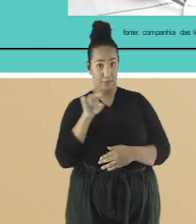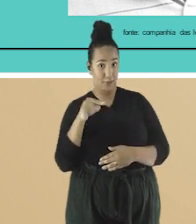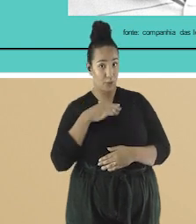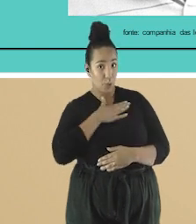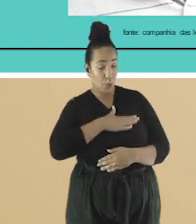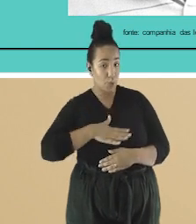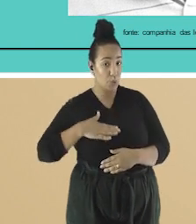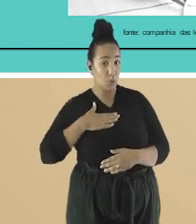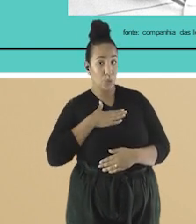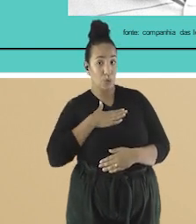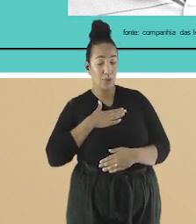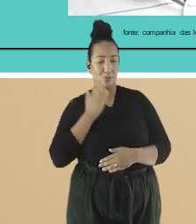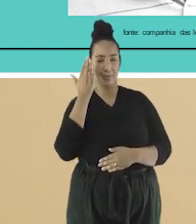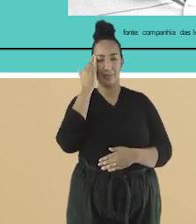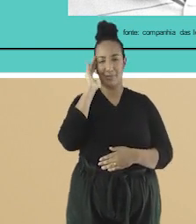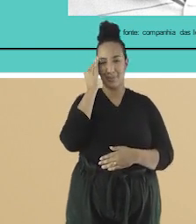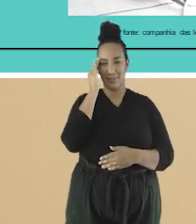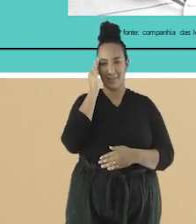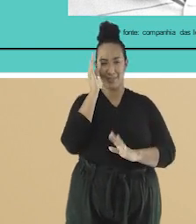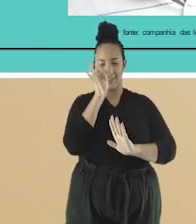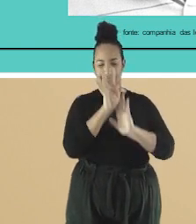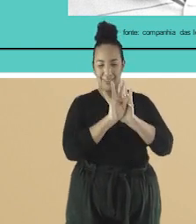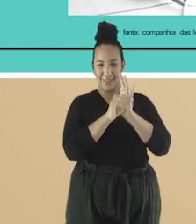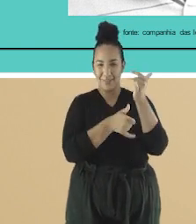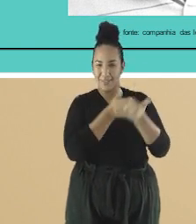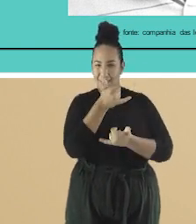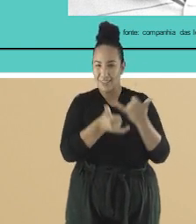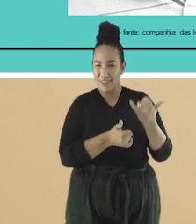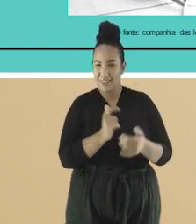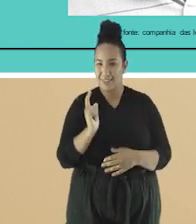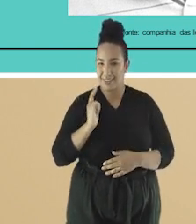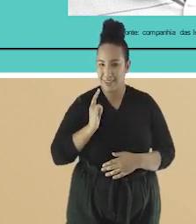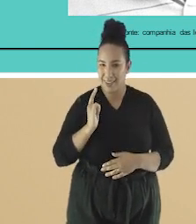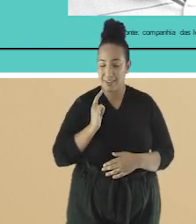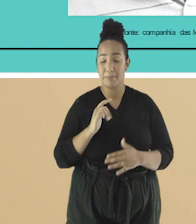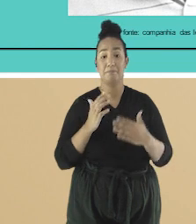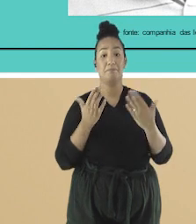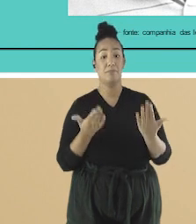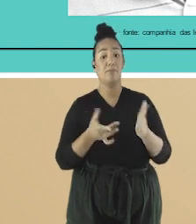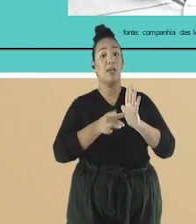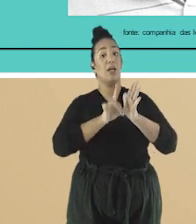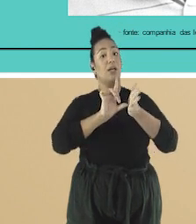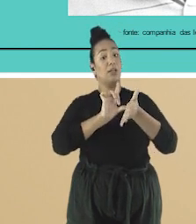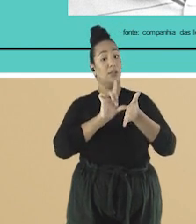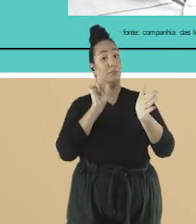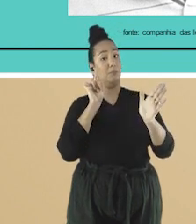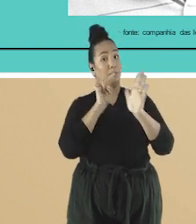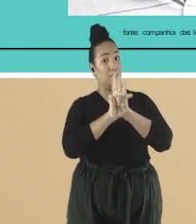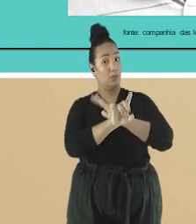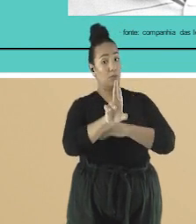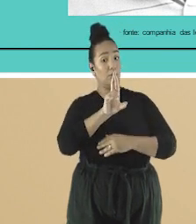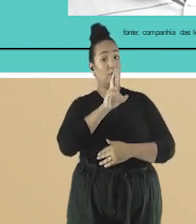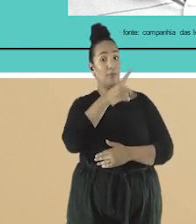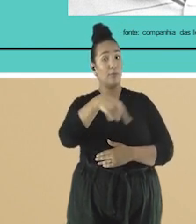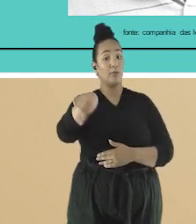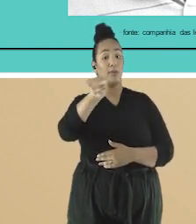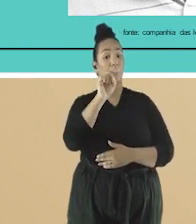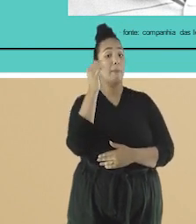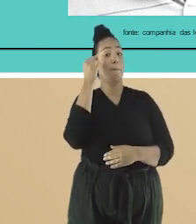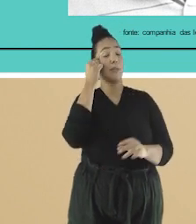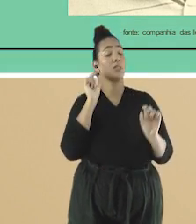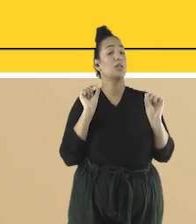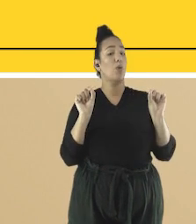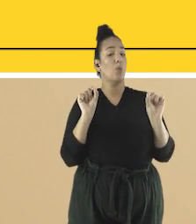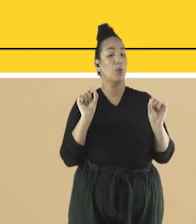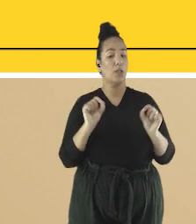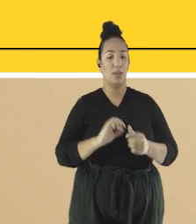gostaram? Conseguiram entender a brincadeira que o autor faz? Antes de responder essa pergunta, quero que vocês pensem nas próximas